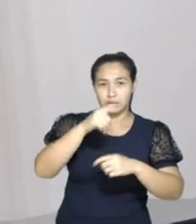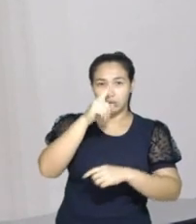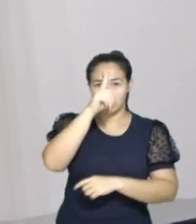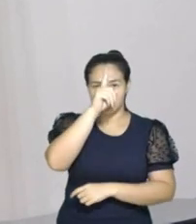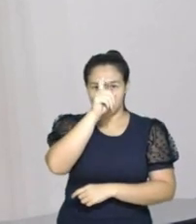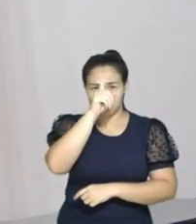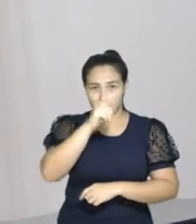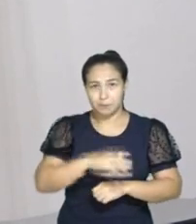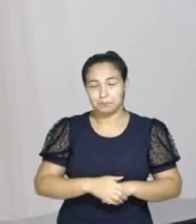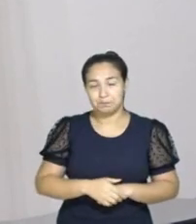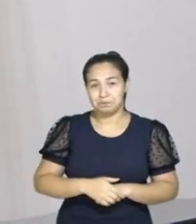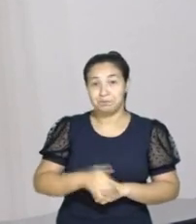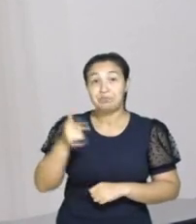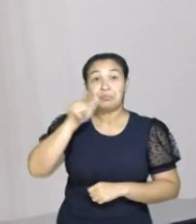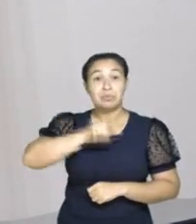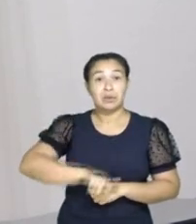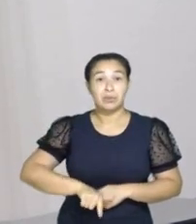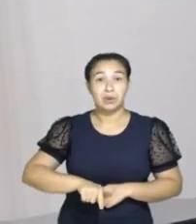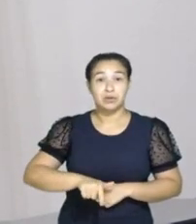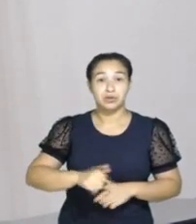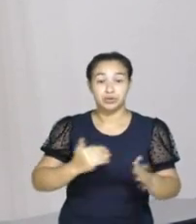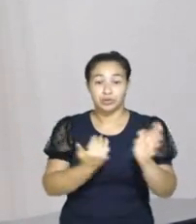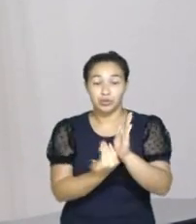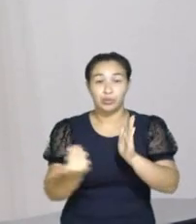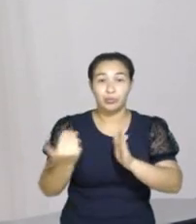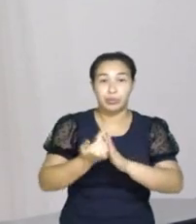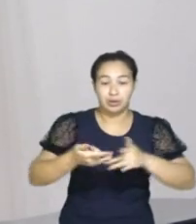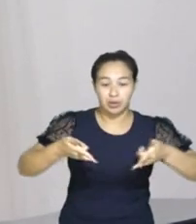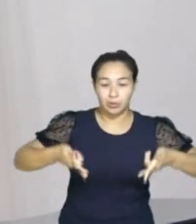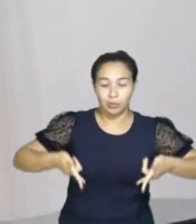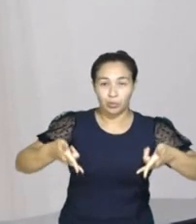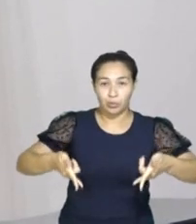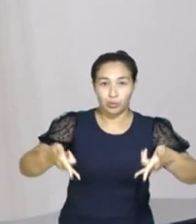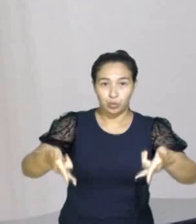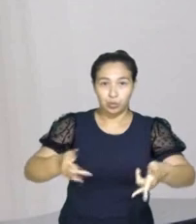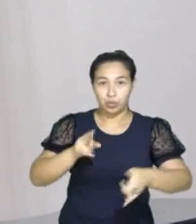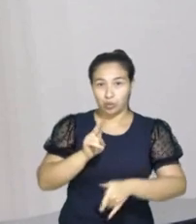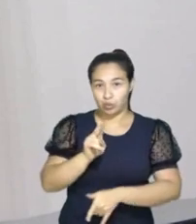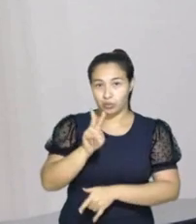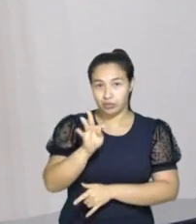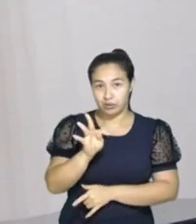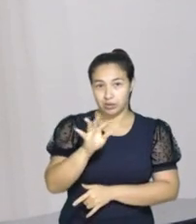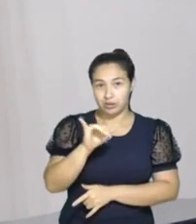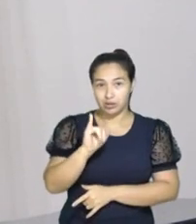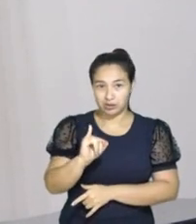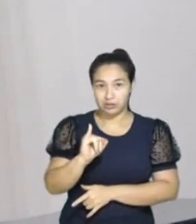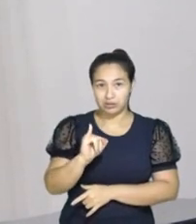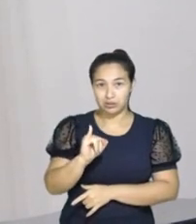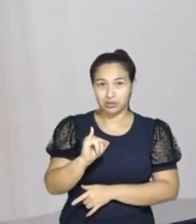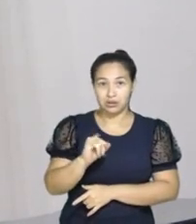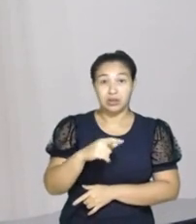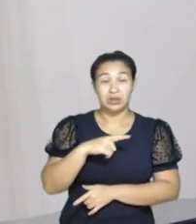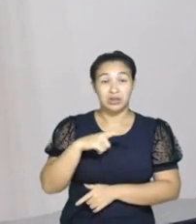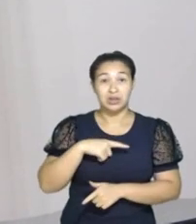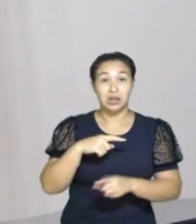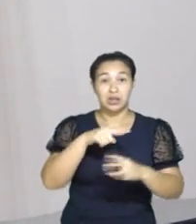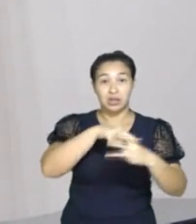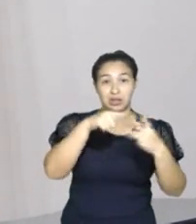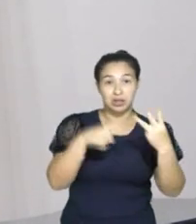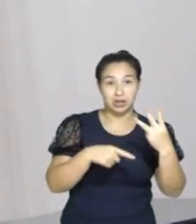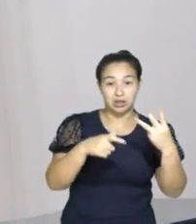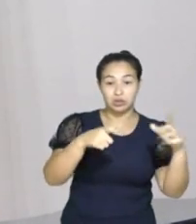dos leitos de UTI Neonatal que é tão importante hoje os dados de hoje mostram três regiões três